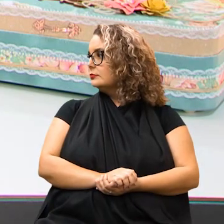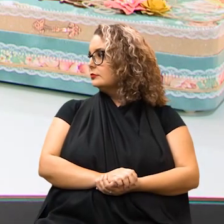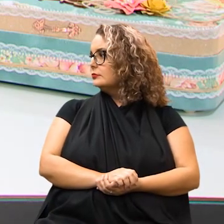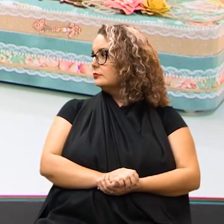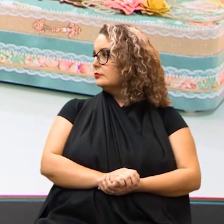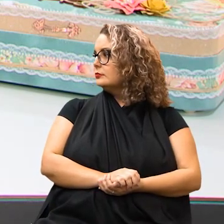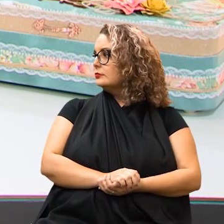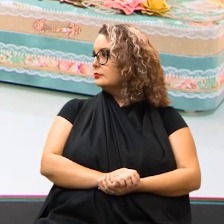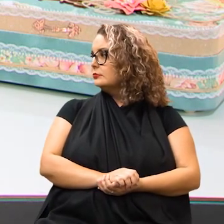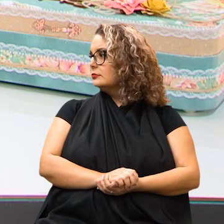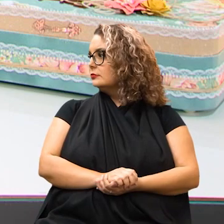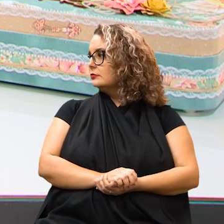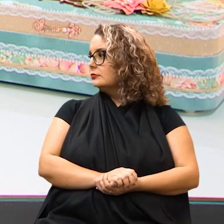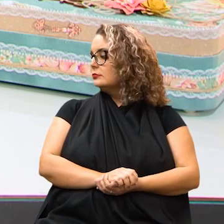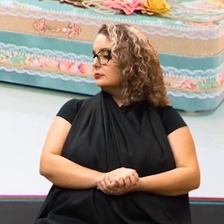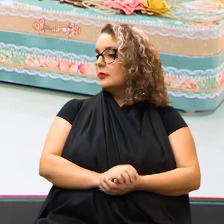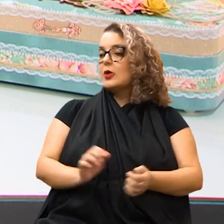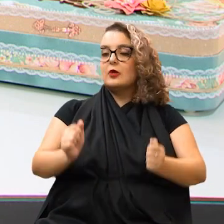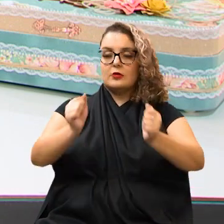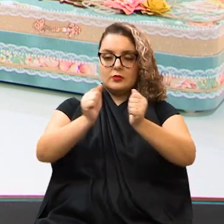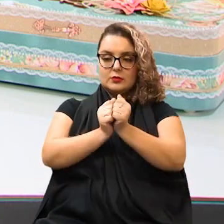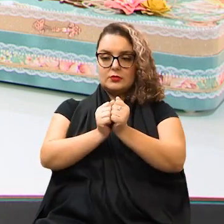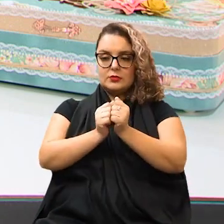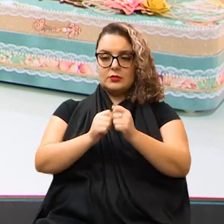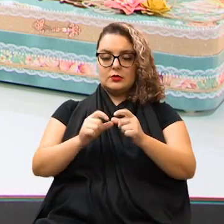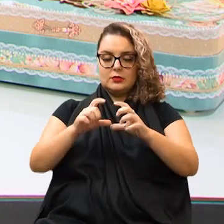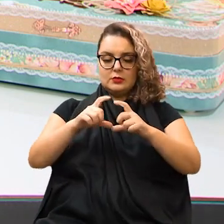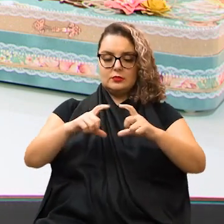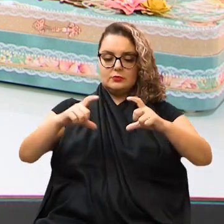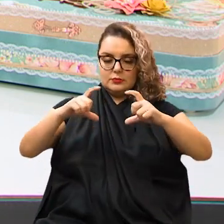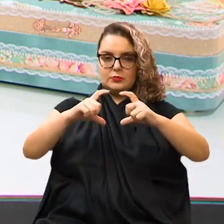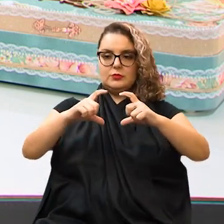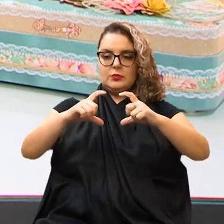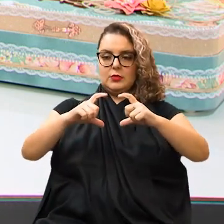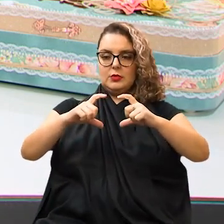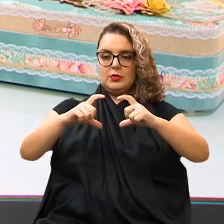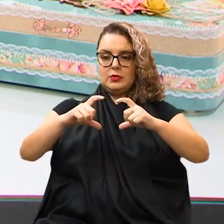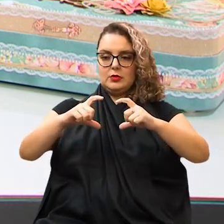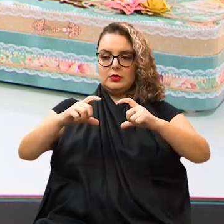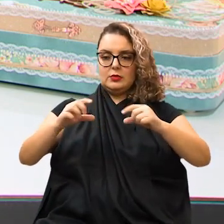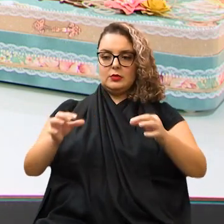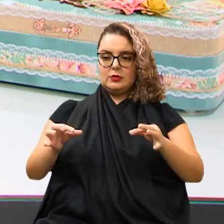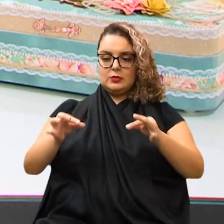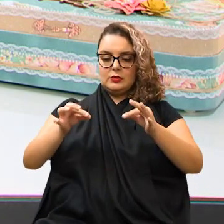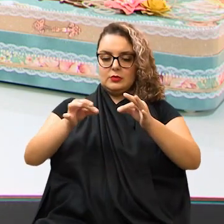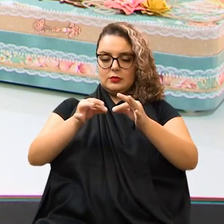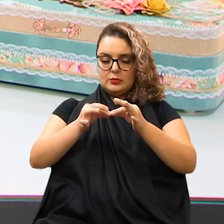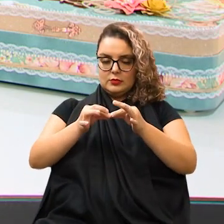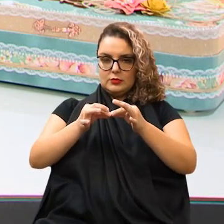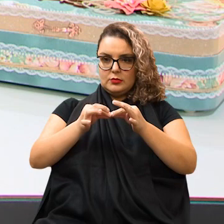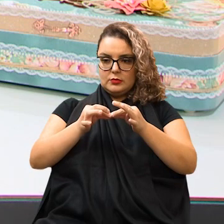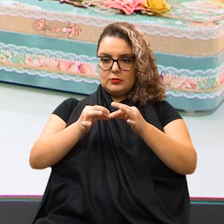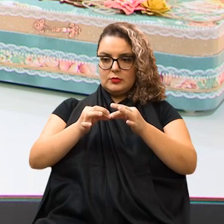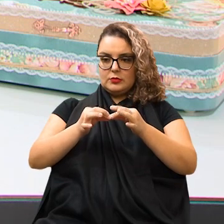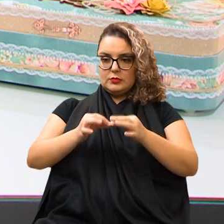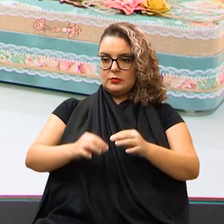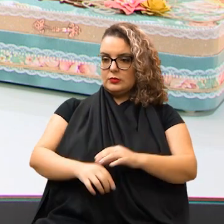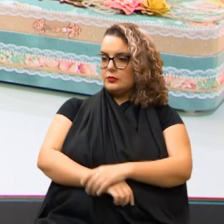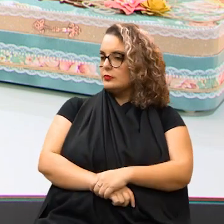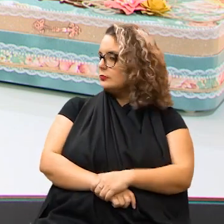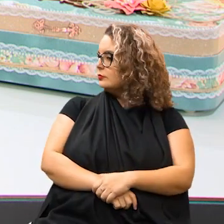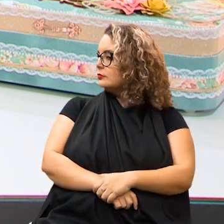Aí eu vou juntar aqui no meio, ele é um círculo, né? Certo. Eu vou juntar aqui no meio, aqui meio com meio, ele